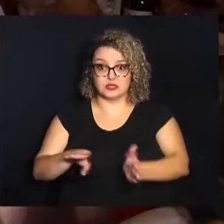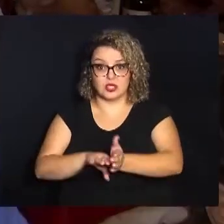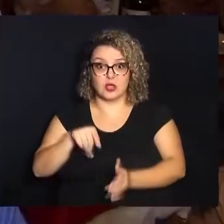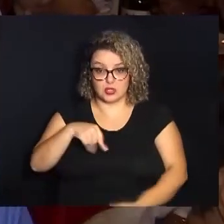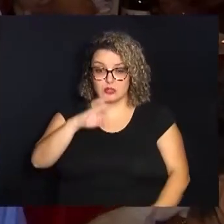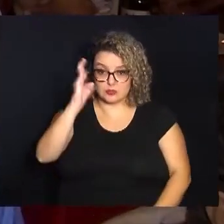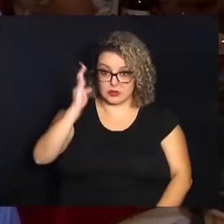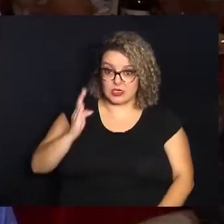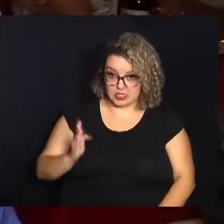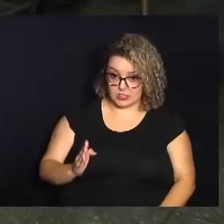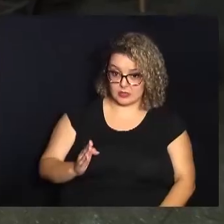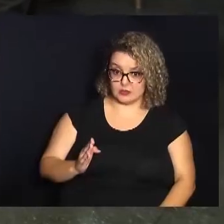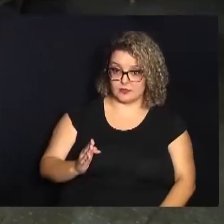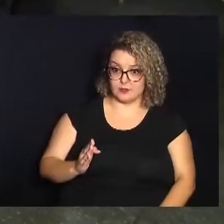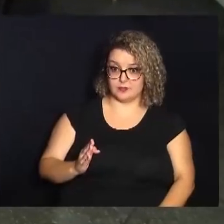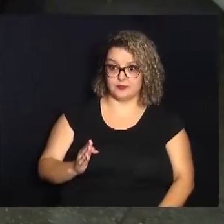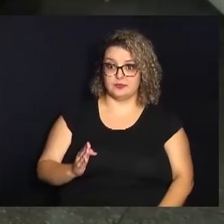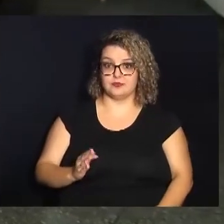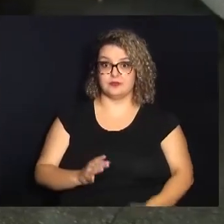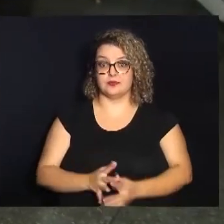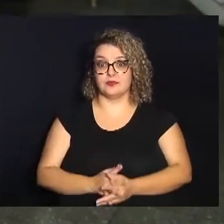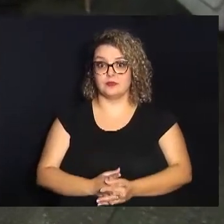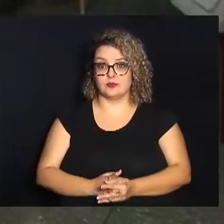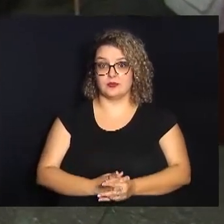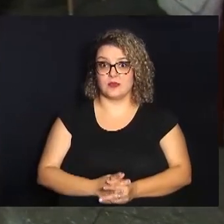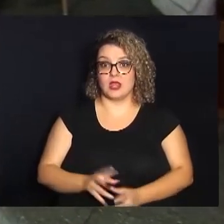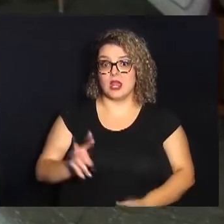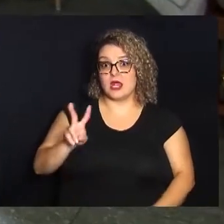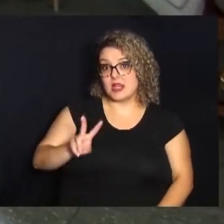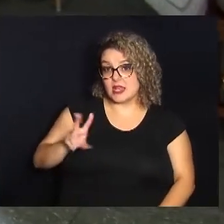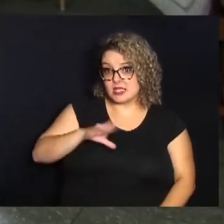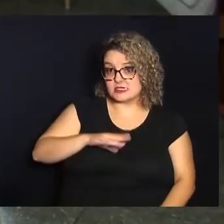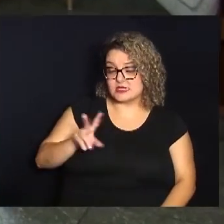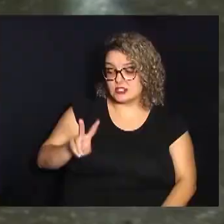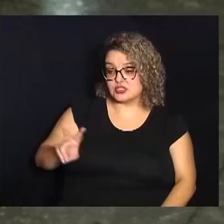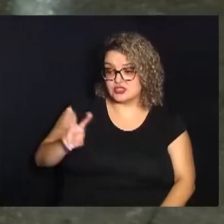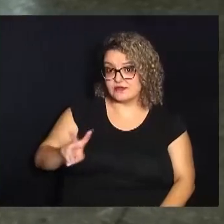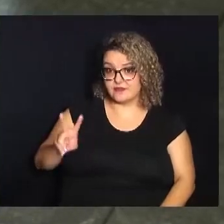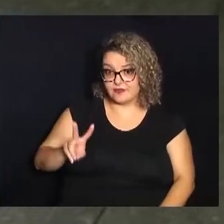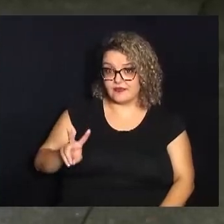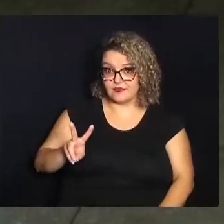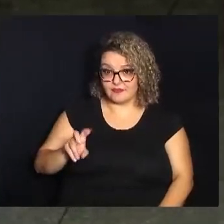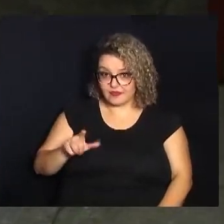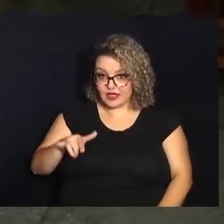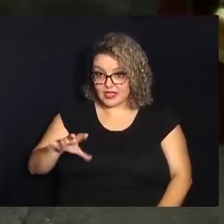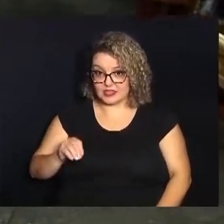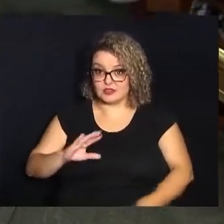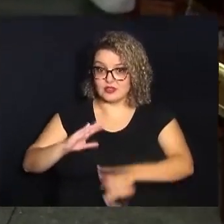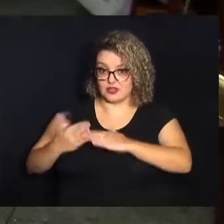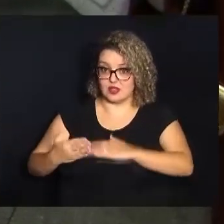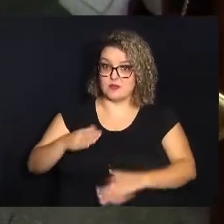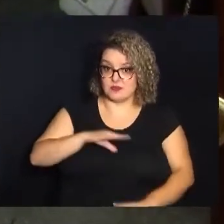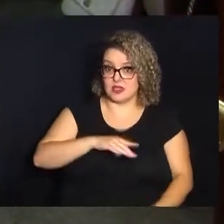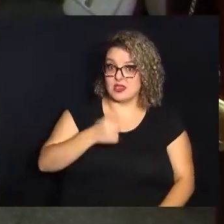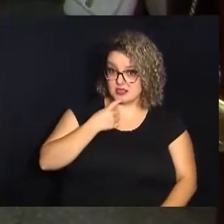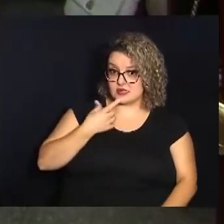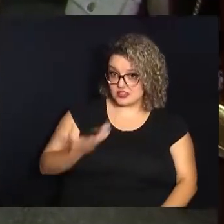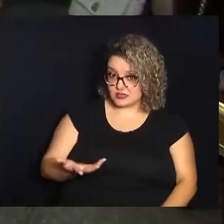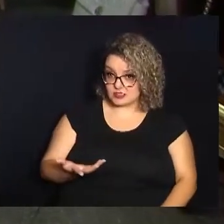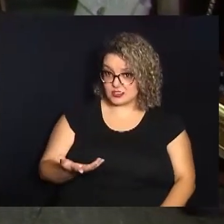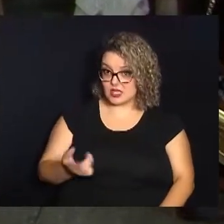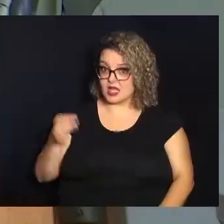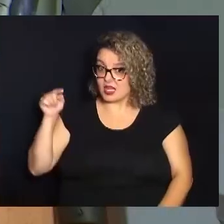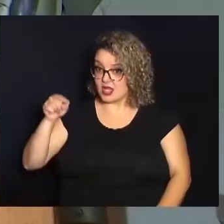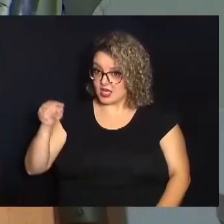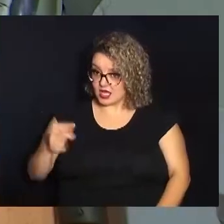Rua Ramaciotti. O João participa ativamente das atividades da Casa d'Itália. Faz aulas de